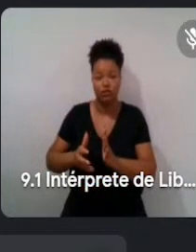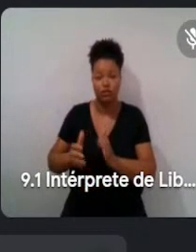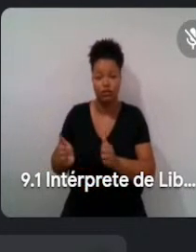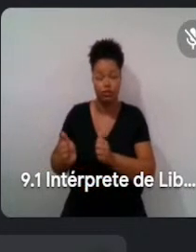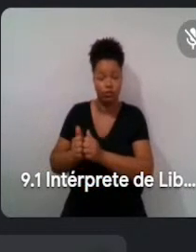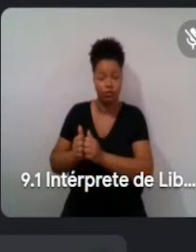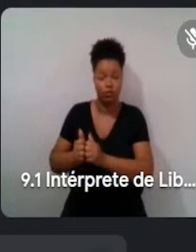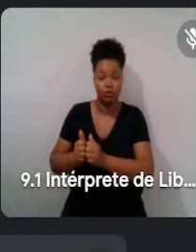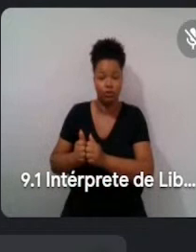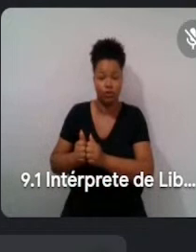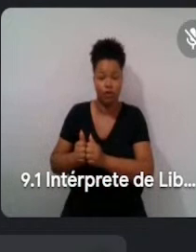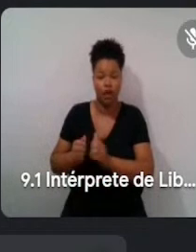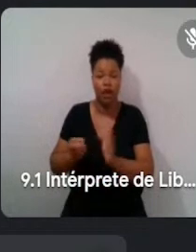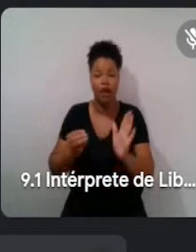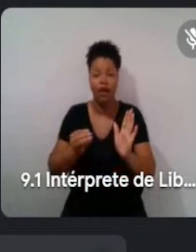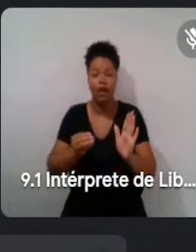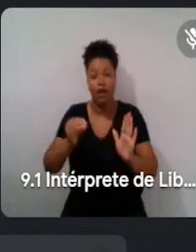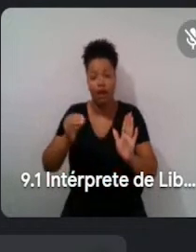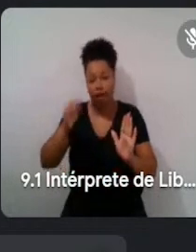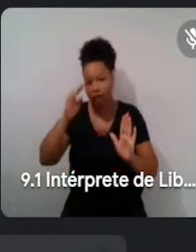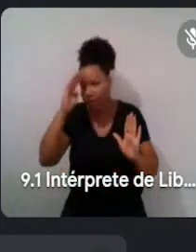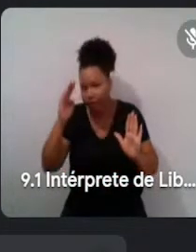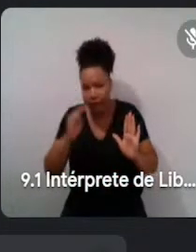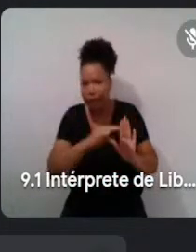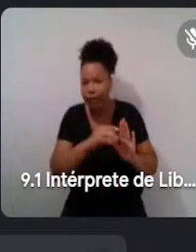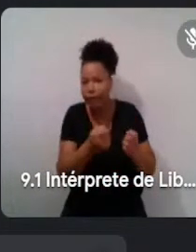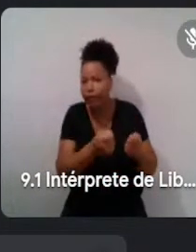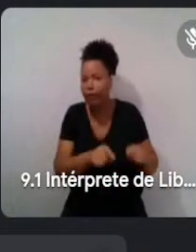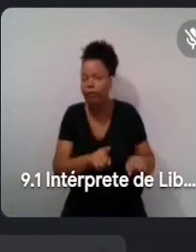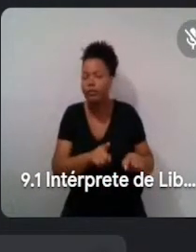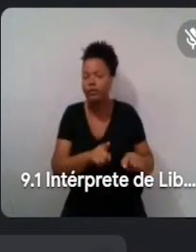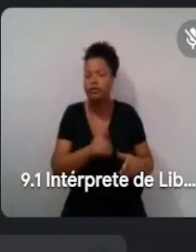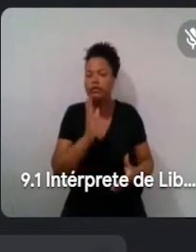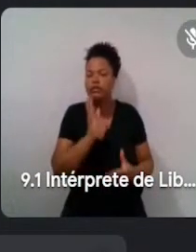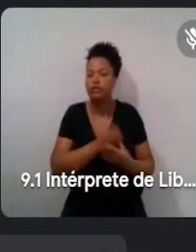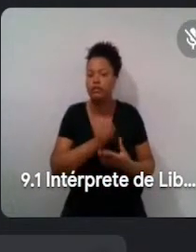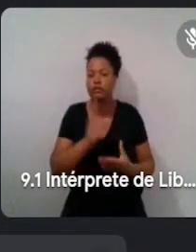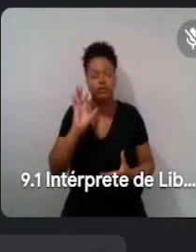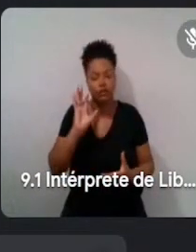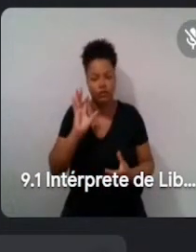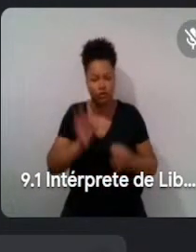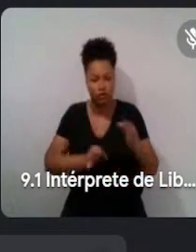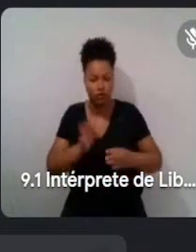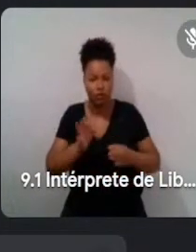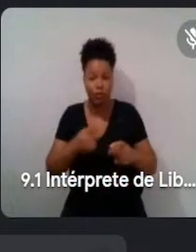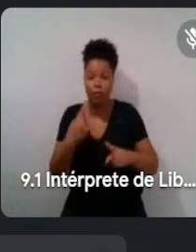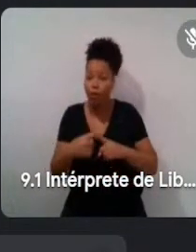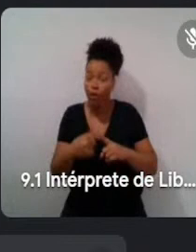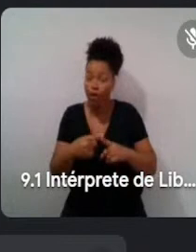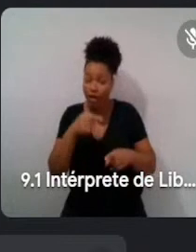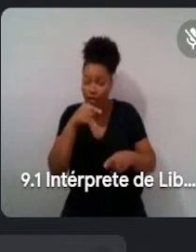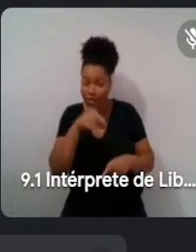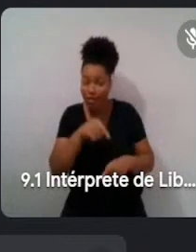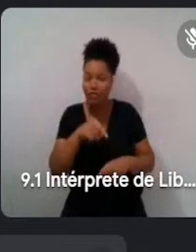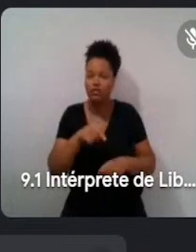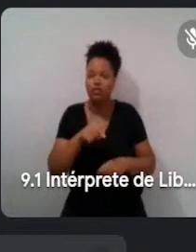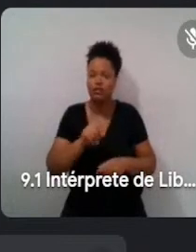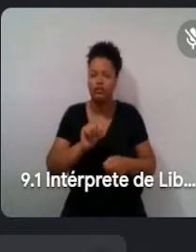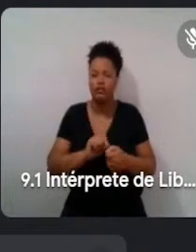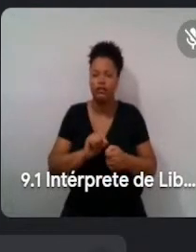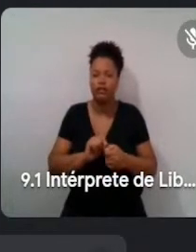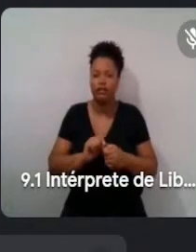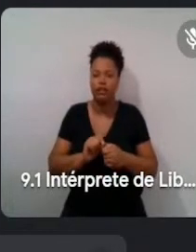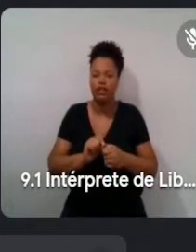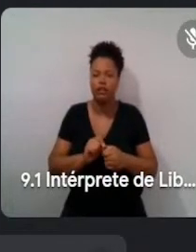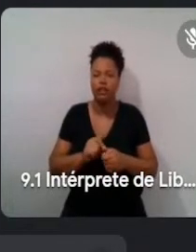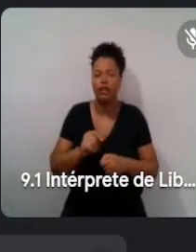recorrentes o descumprimento da decisão liminar, porque esse descumprimento ocorrera por parte das emissoras de